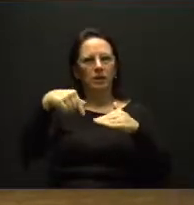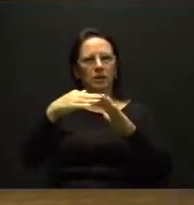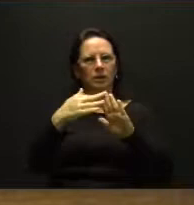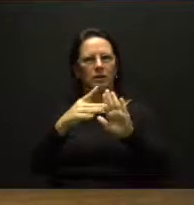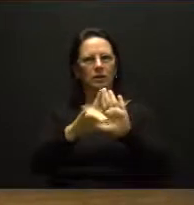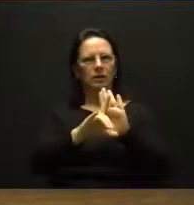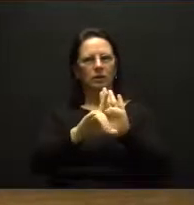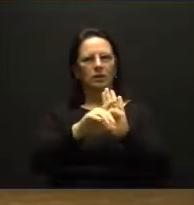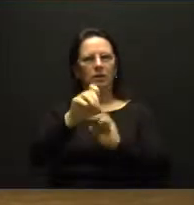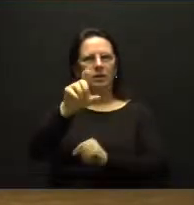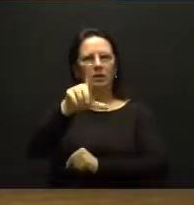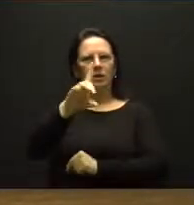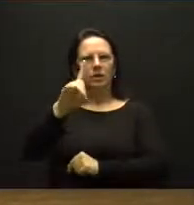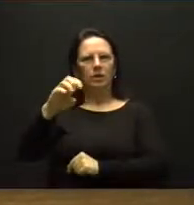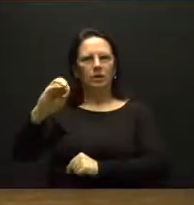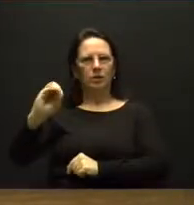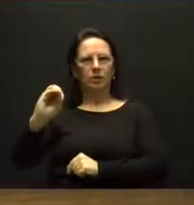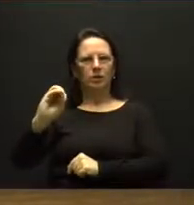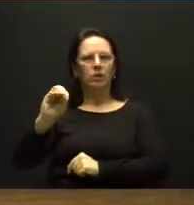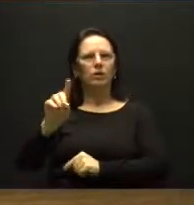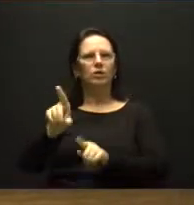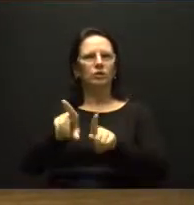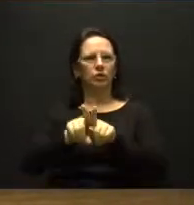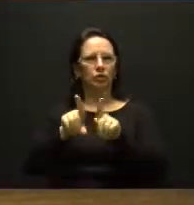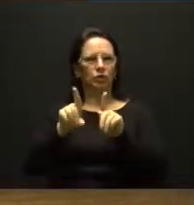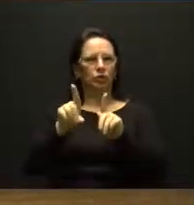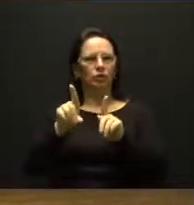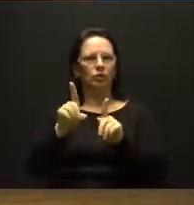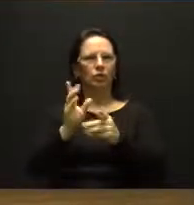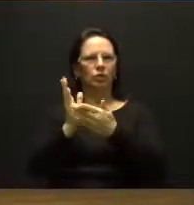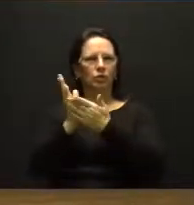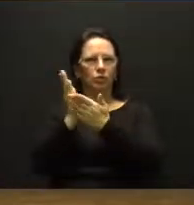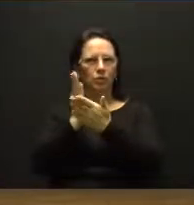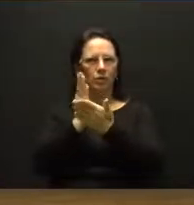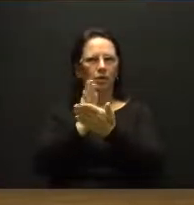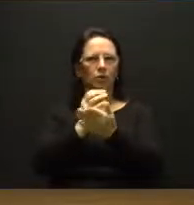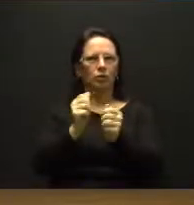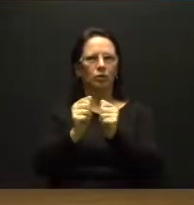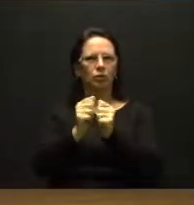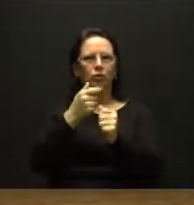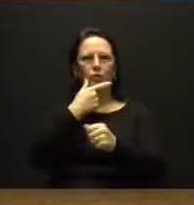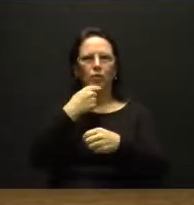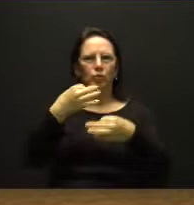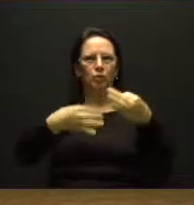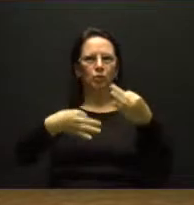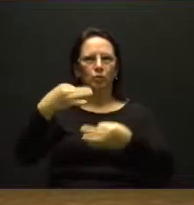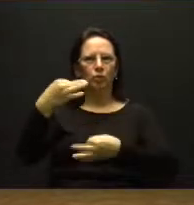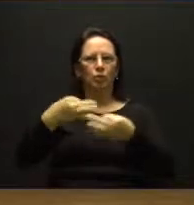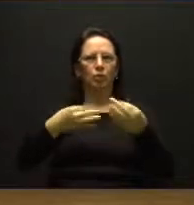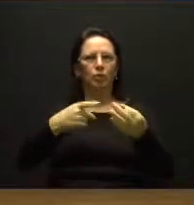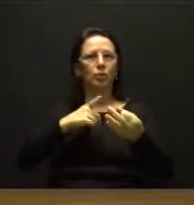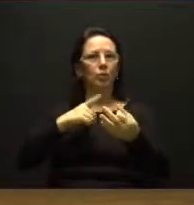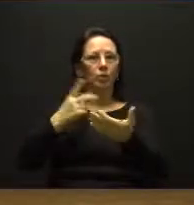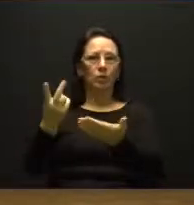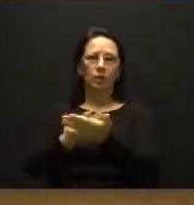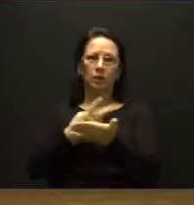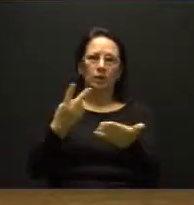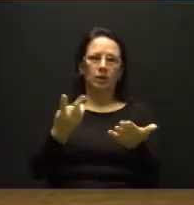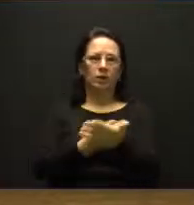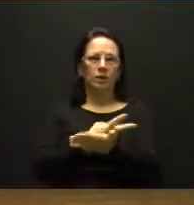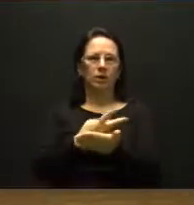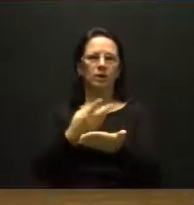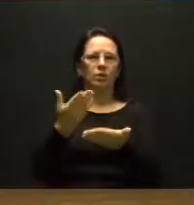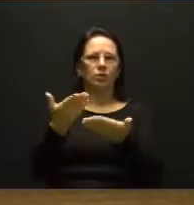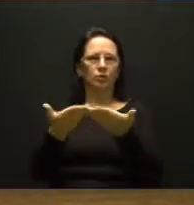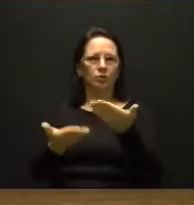próxima lei de ó companheira para pela procuradoria para que não haja mais esses erros materiais e não prejudique no